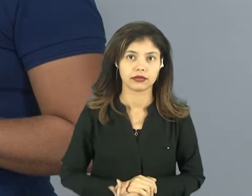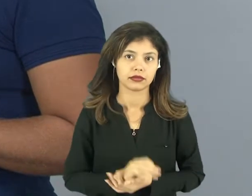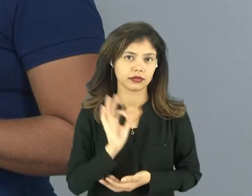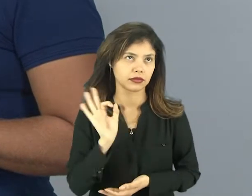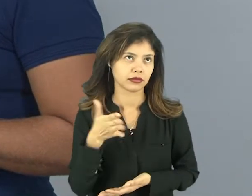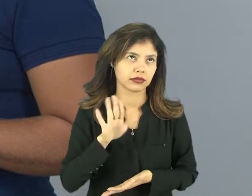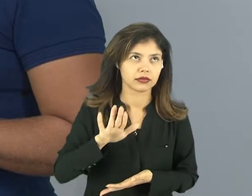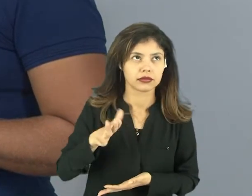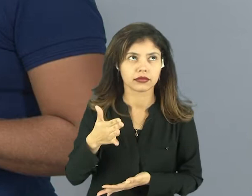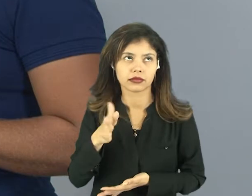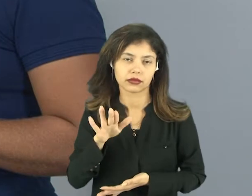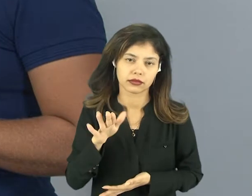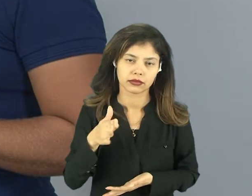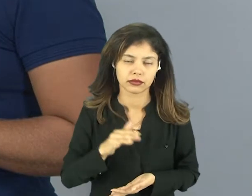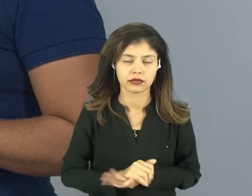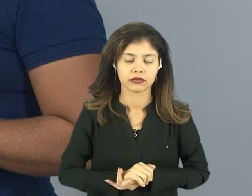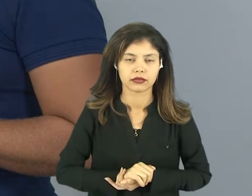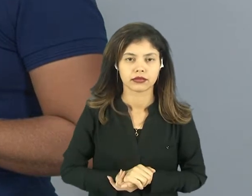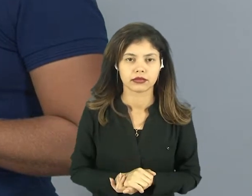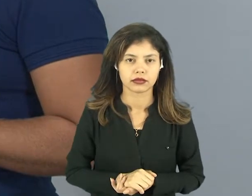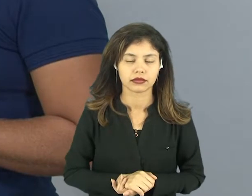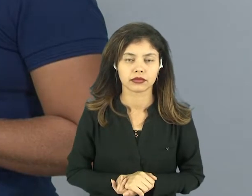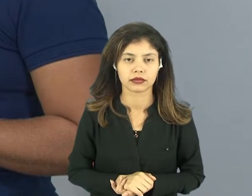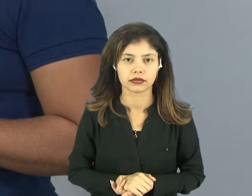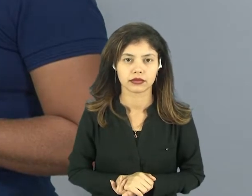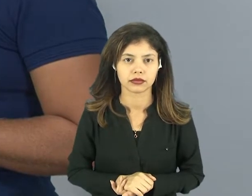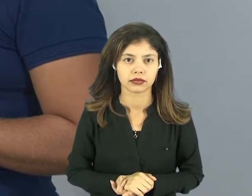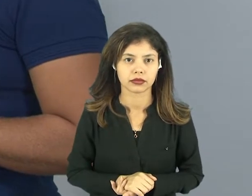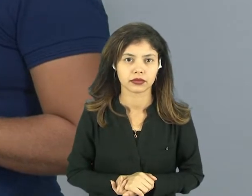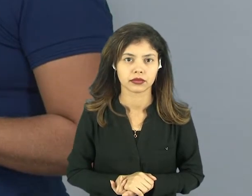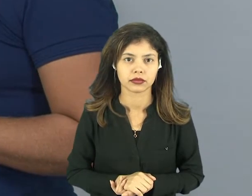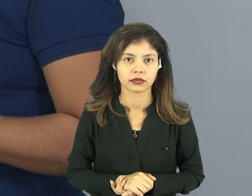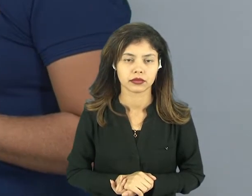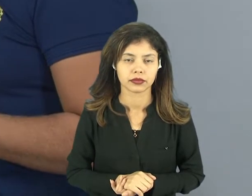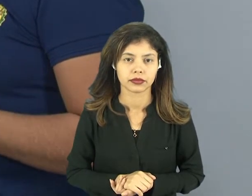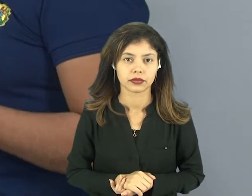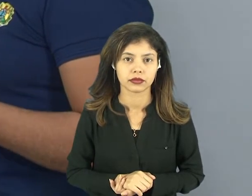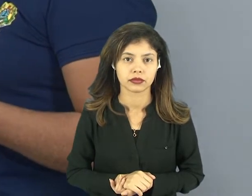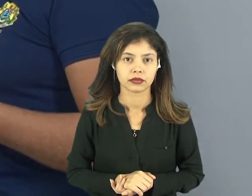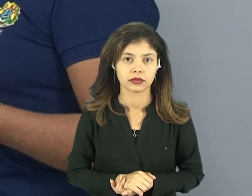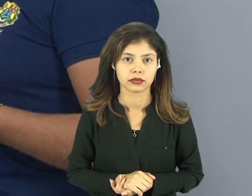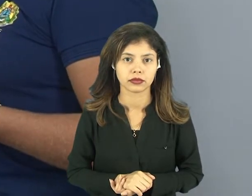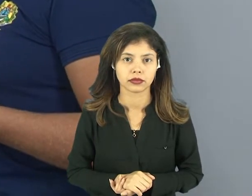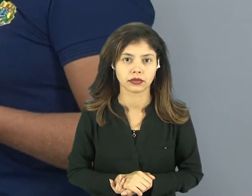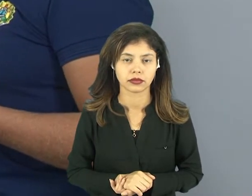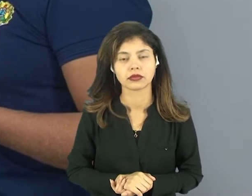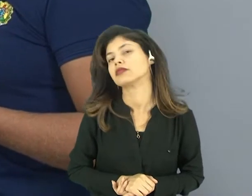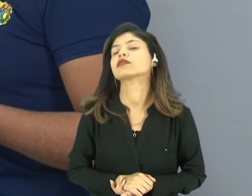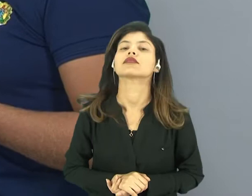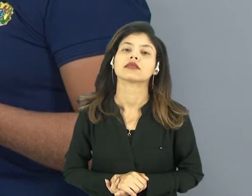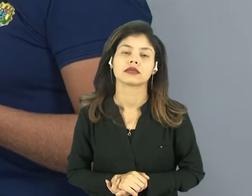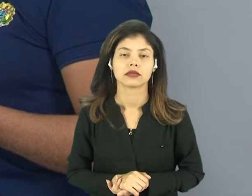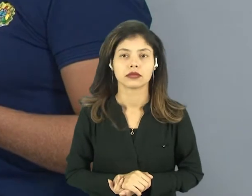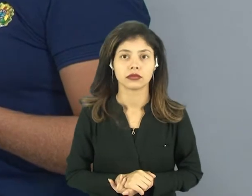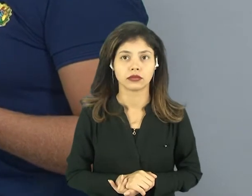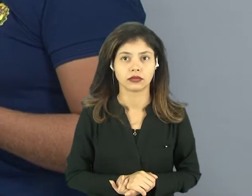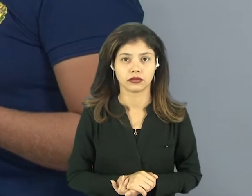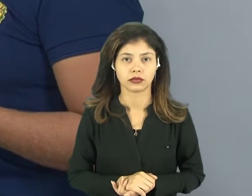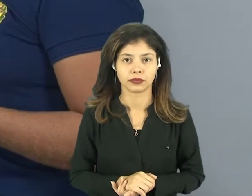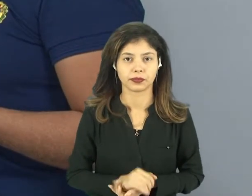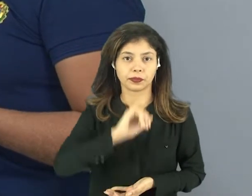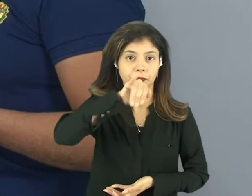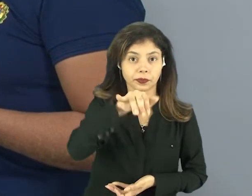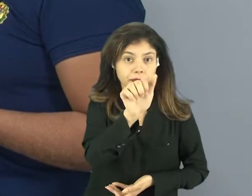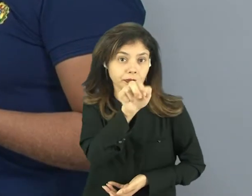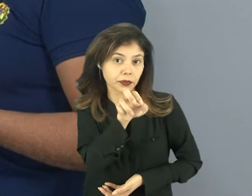ou menos por aqui, certinho, né? E da